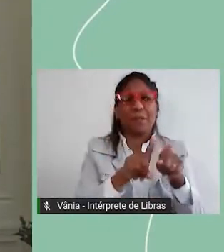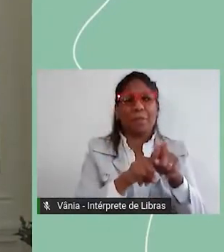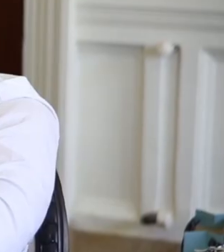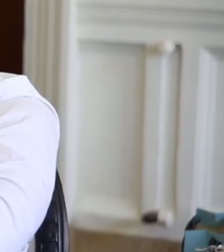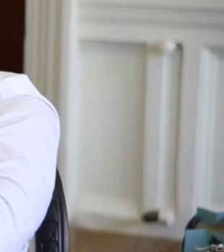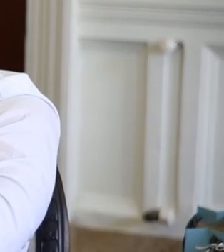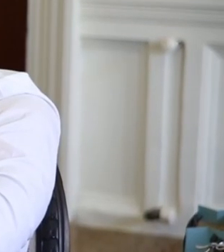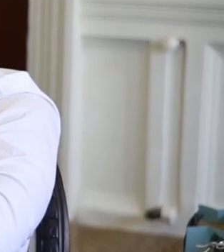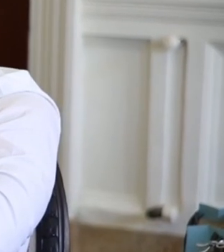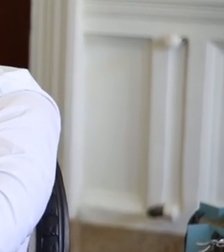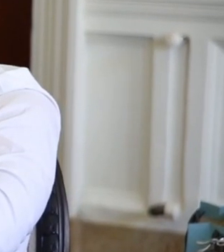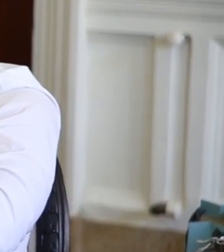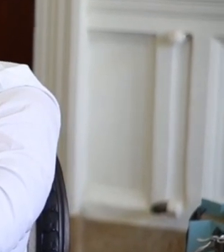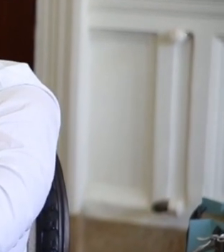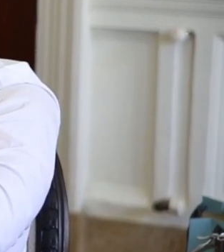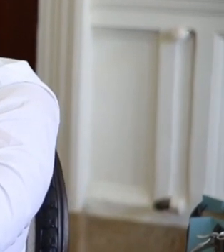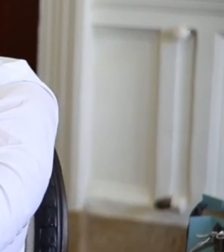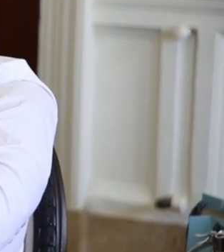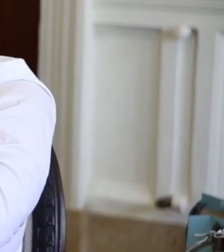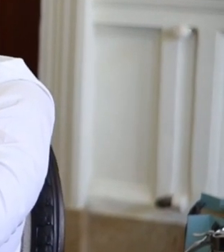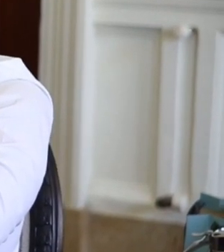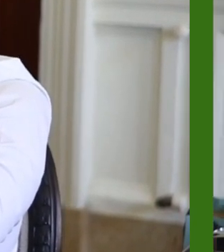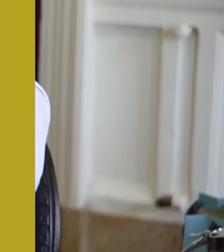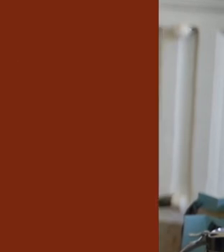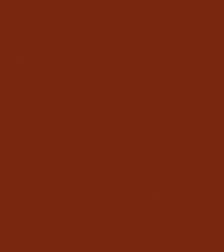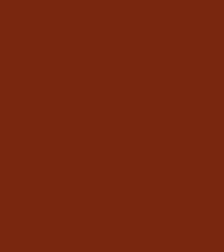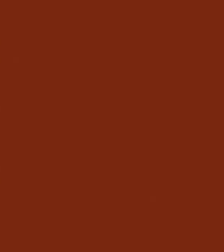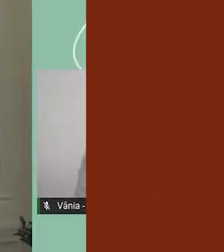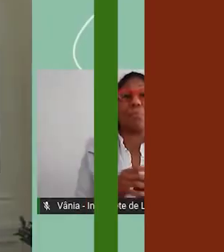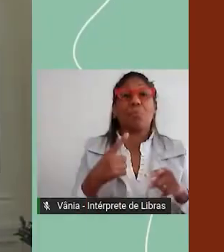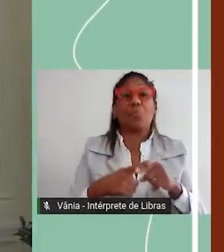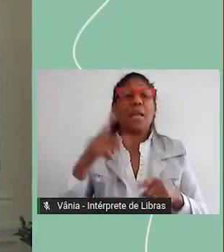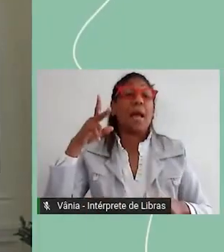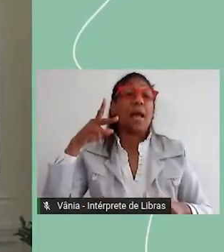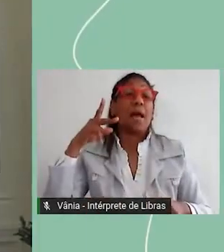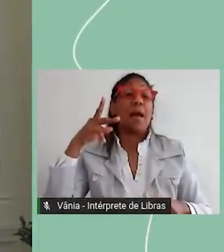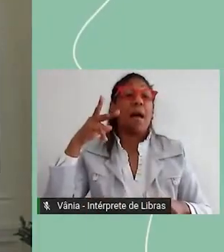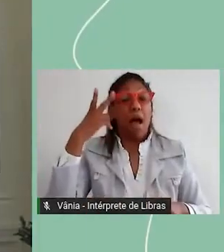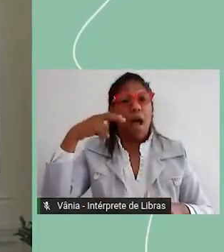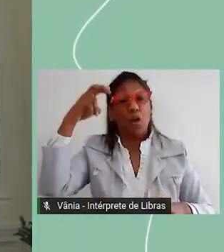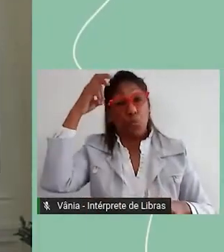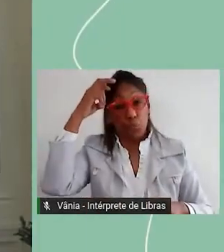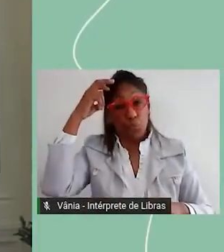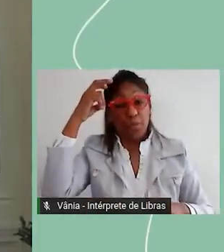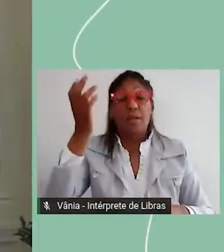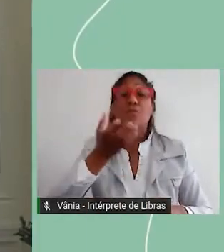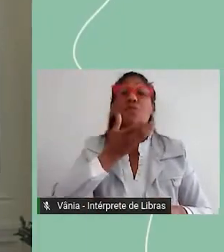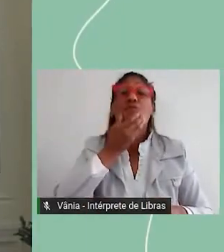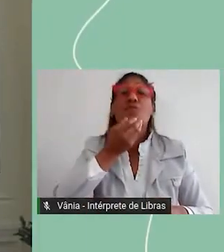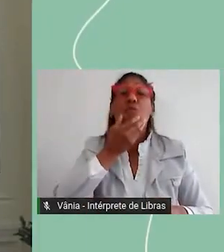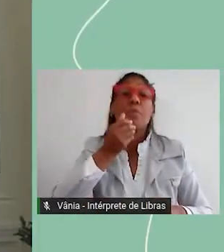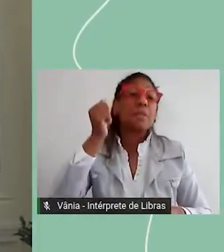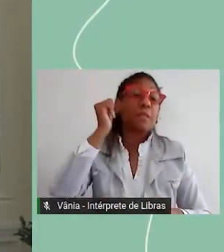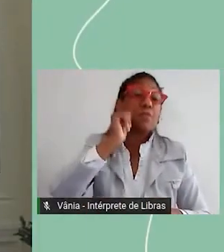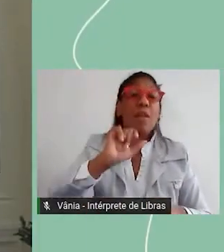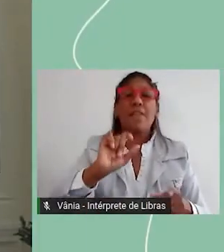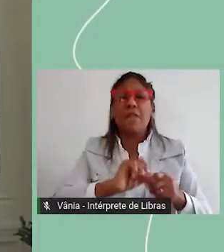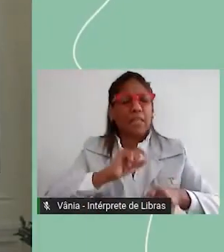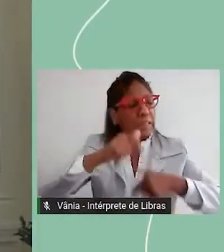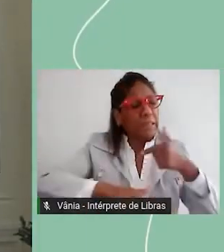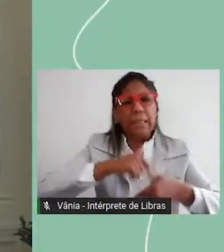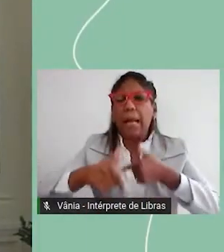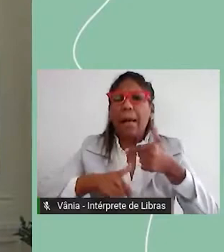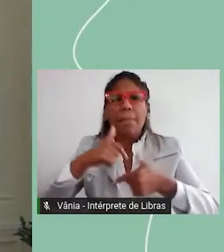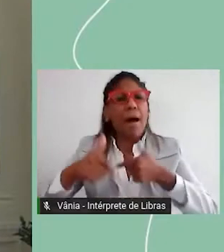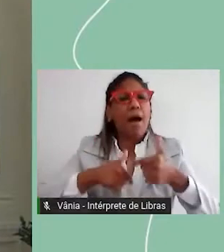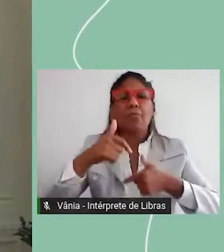sociais, com a participação do governador Eduardo Leite. A cultura, quem faz mesmo, são os homens e mulheres que trabalham na